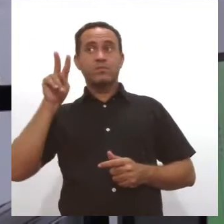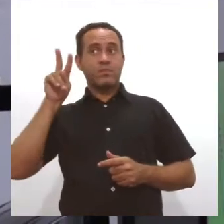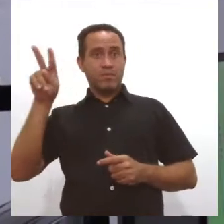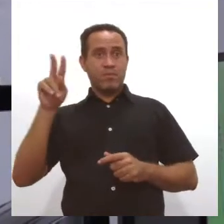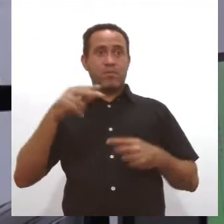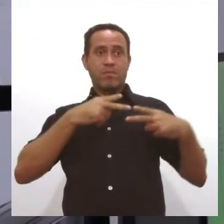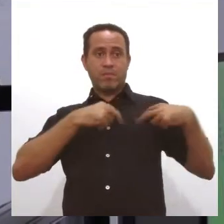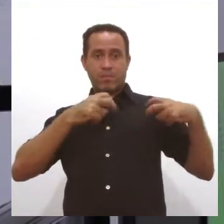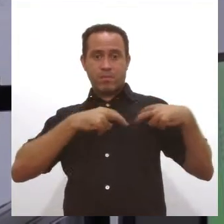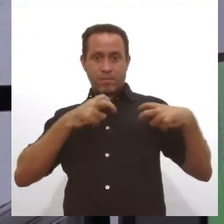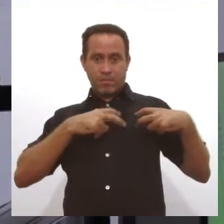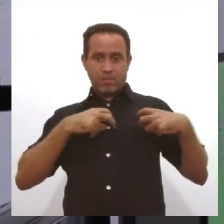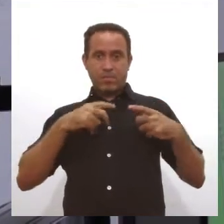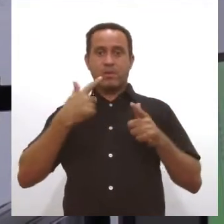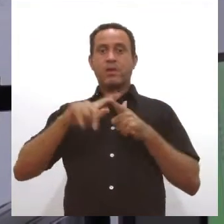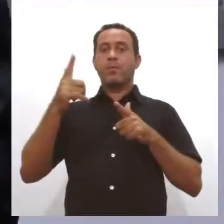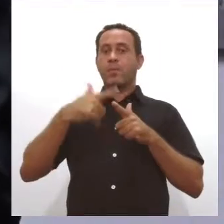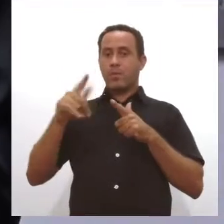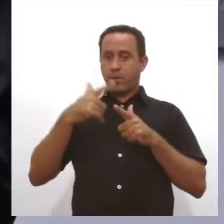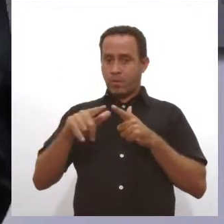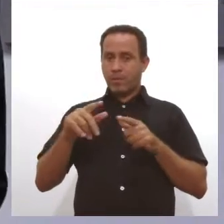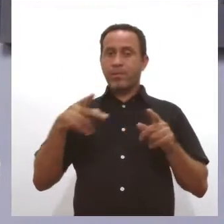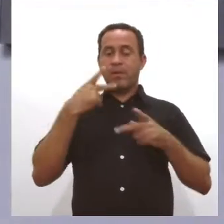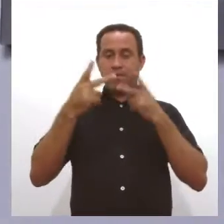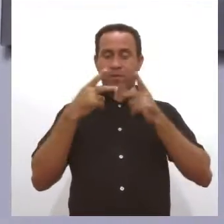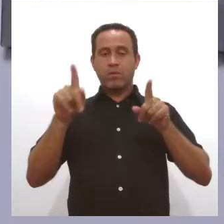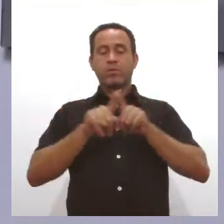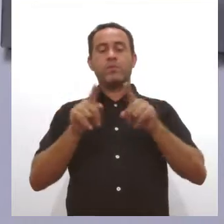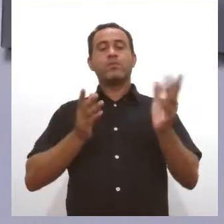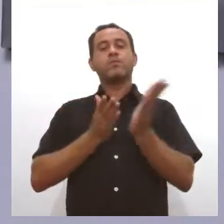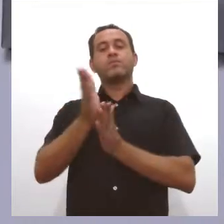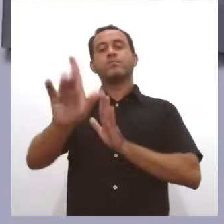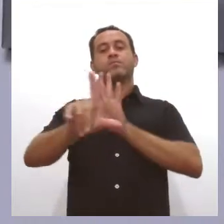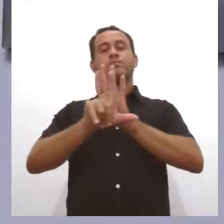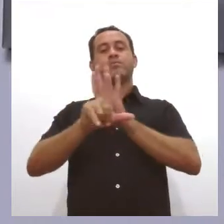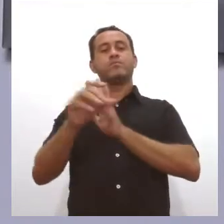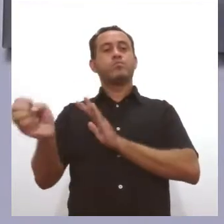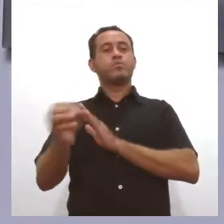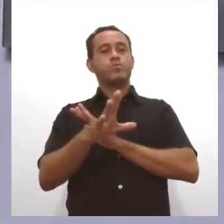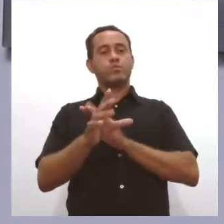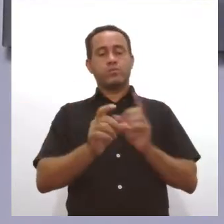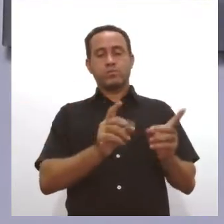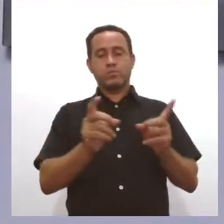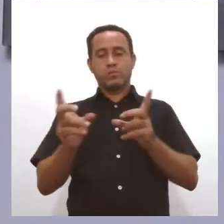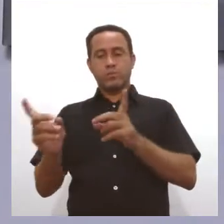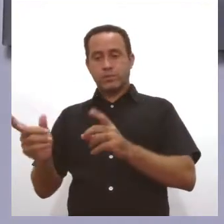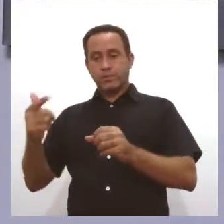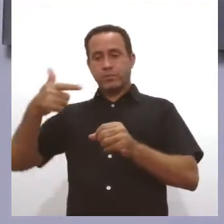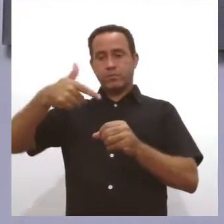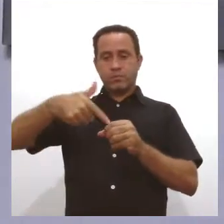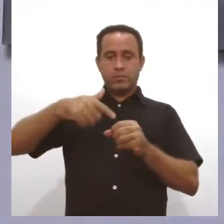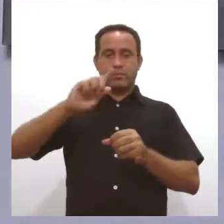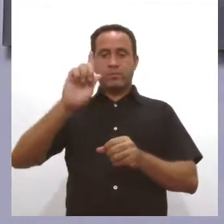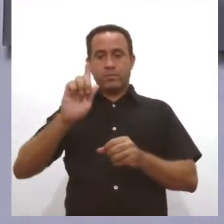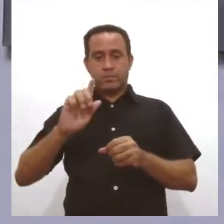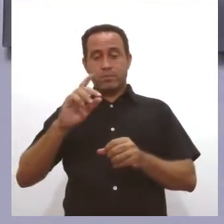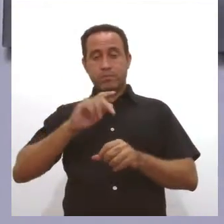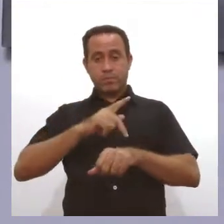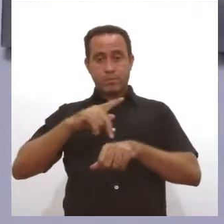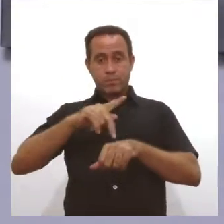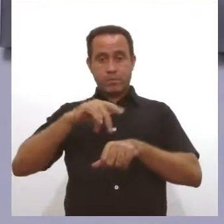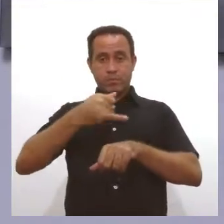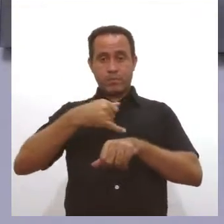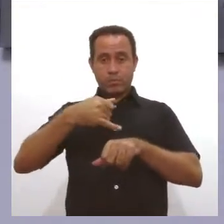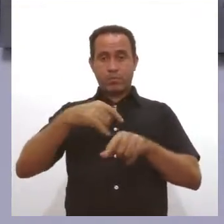na empresa. O deputado disse ainda que defende a aprovação da lei do novo mercado de gás e petróleo. Por fim, Zezinho Sobral rebateu